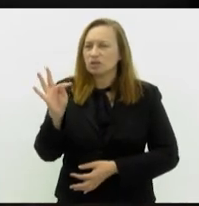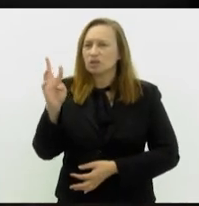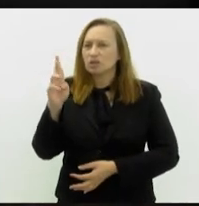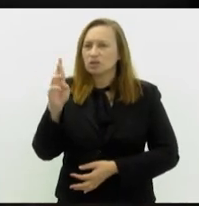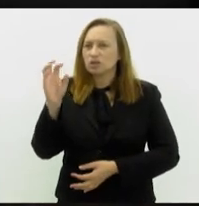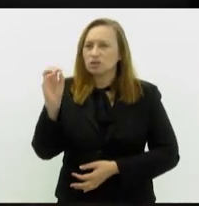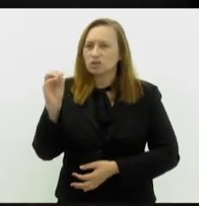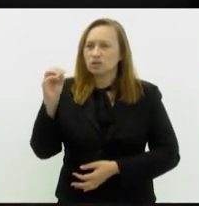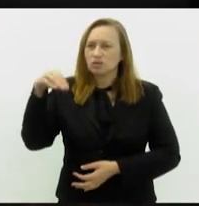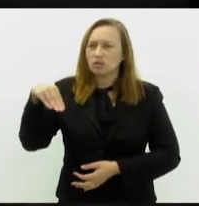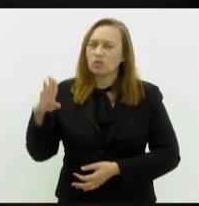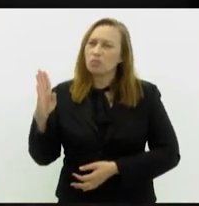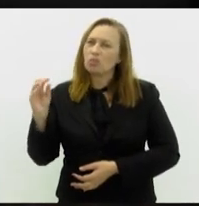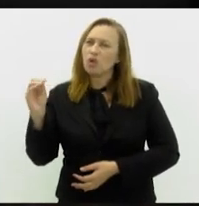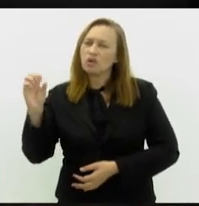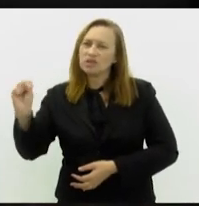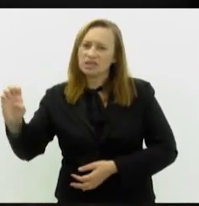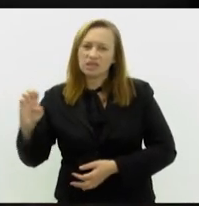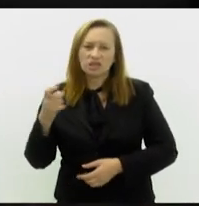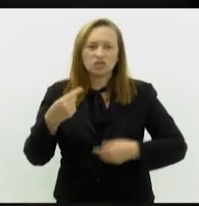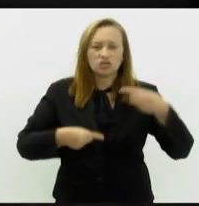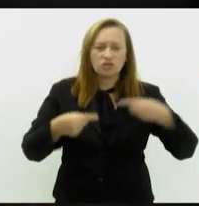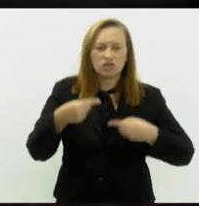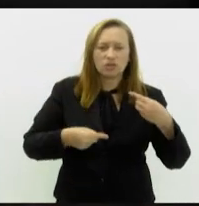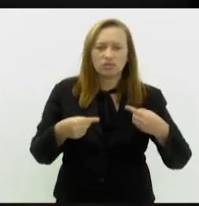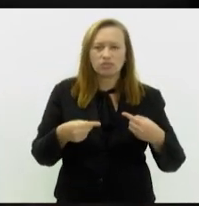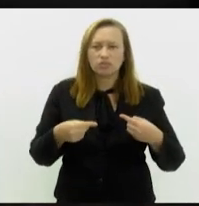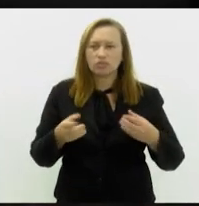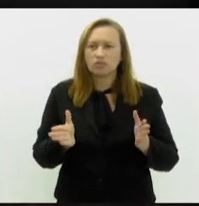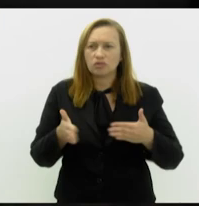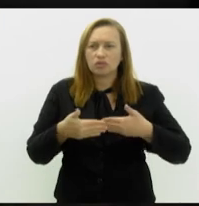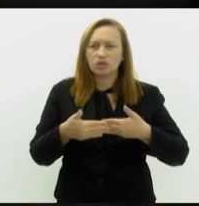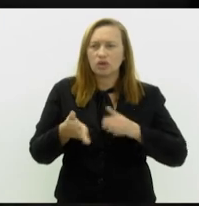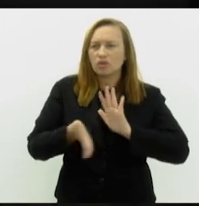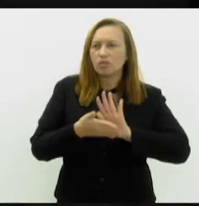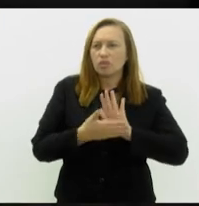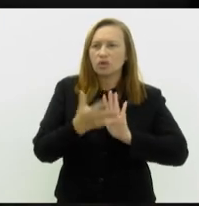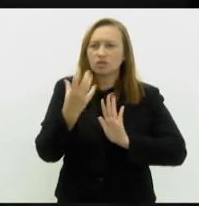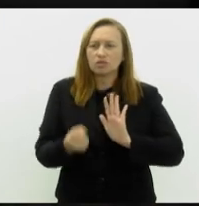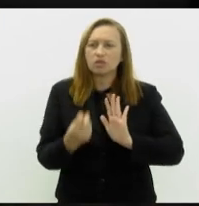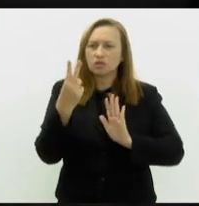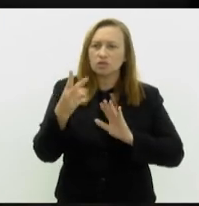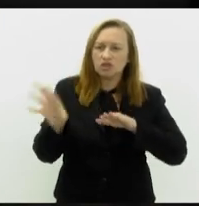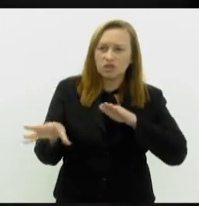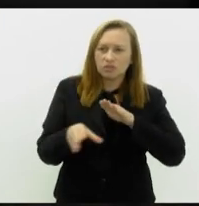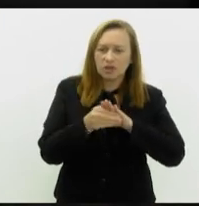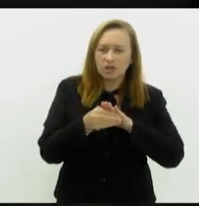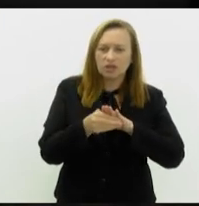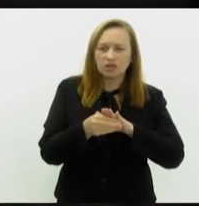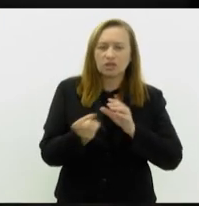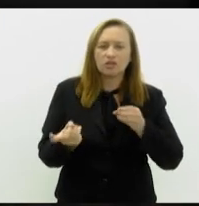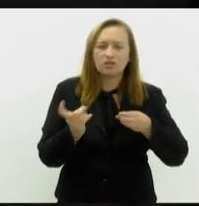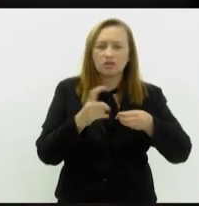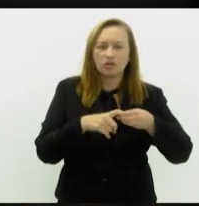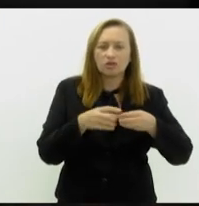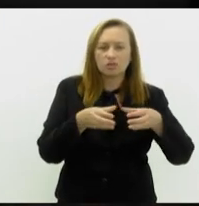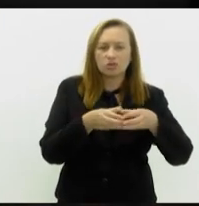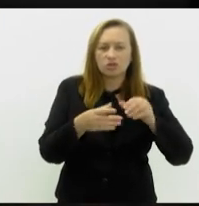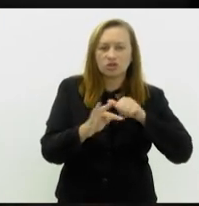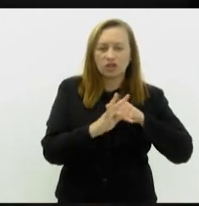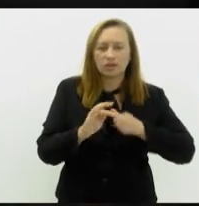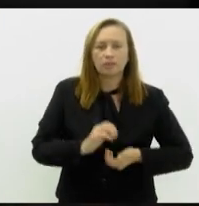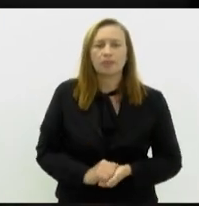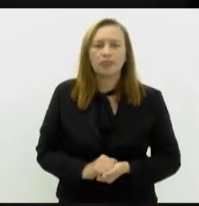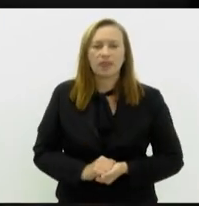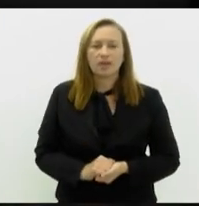Em discussão, não havendo quem queira discutir, encerrada a discussão, a presente proposta recebeu duas emendas e retorna às comissões